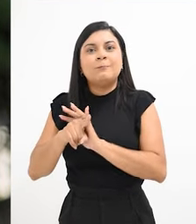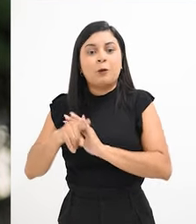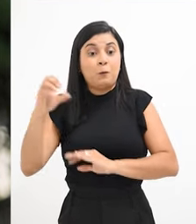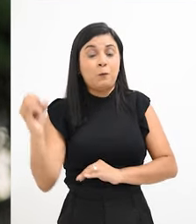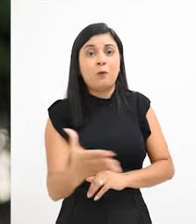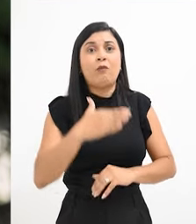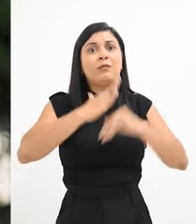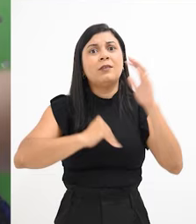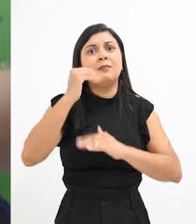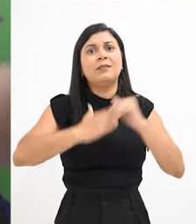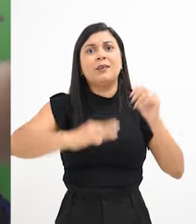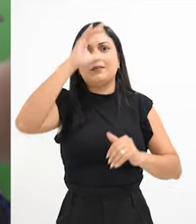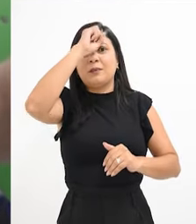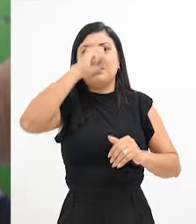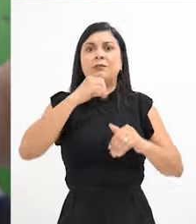habilidade desenvolvida.